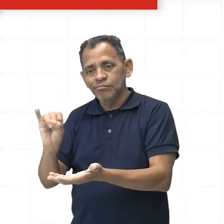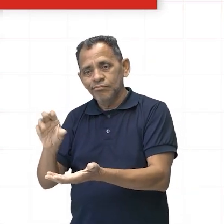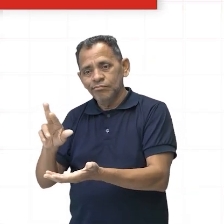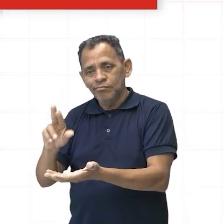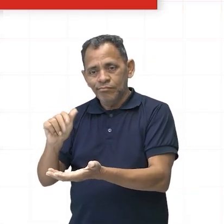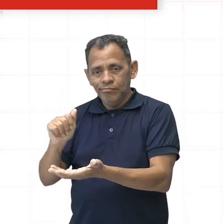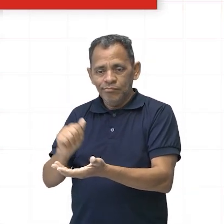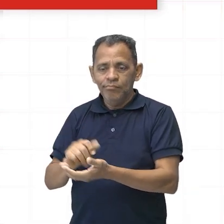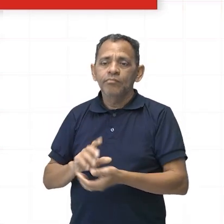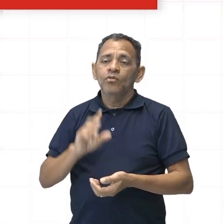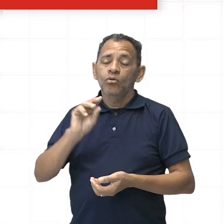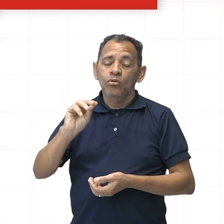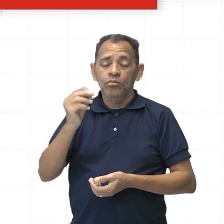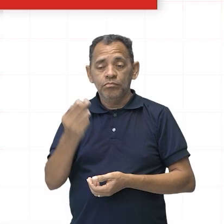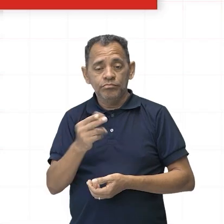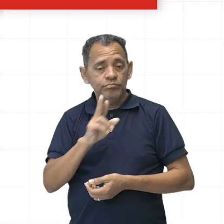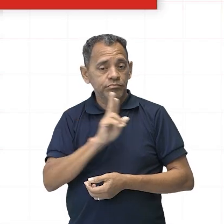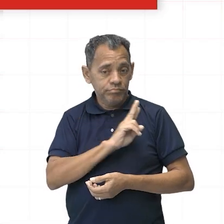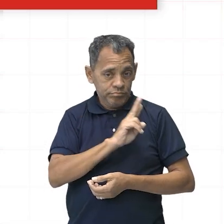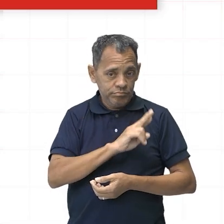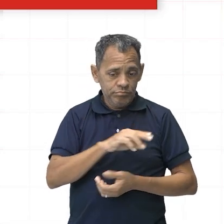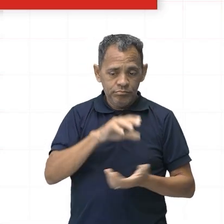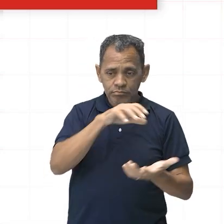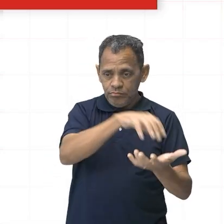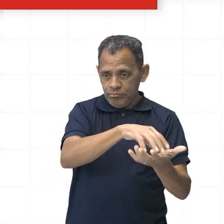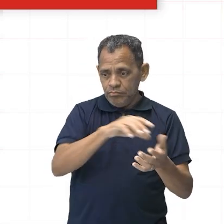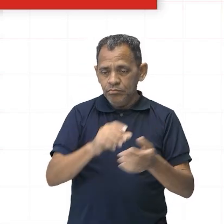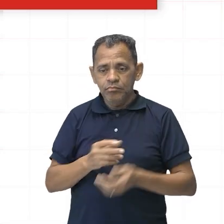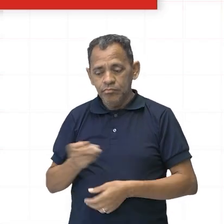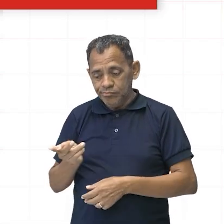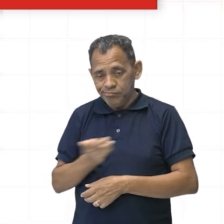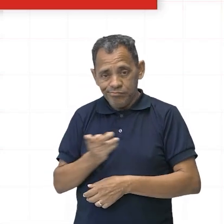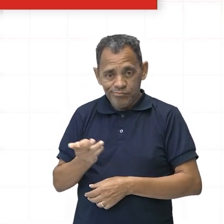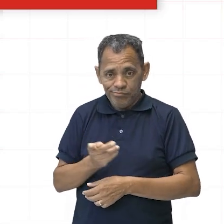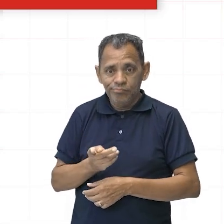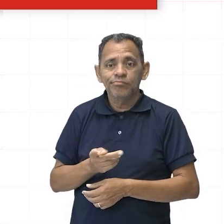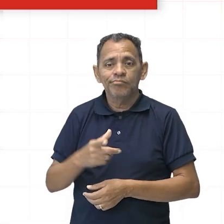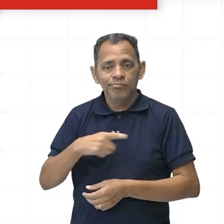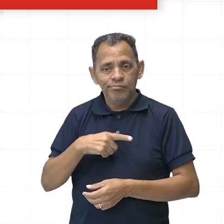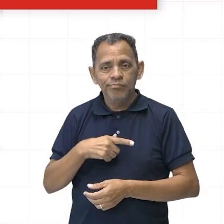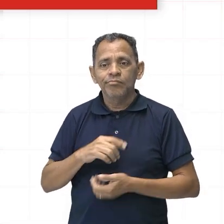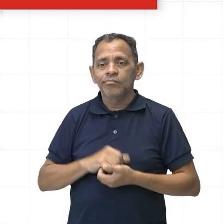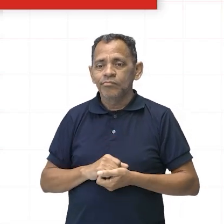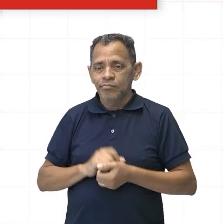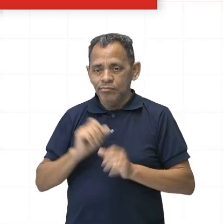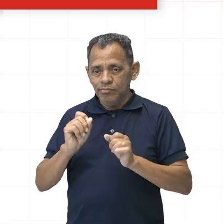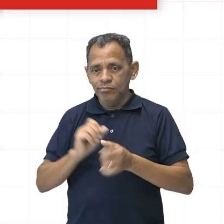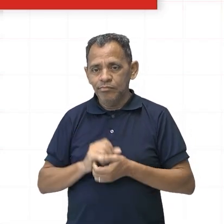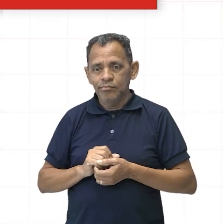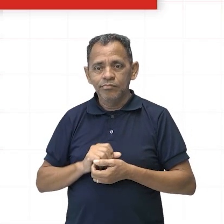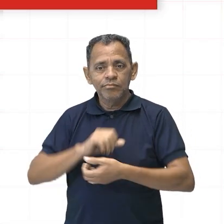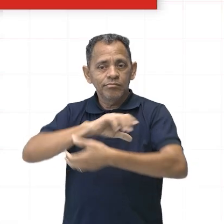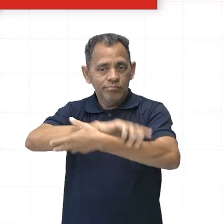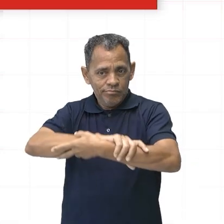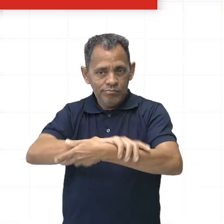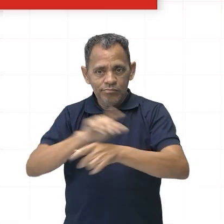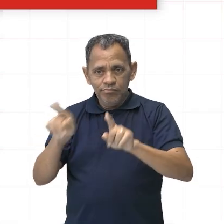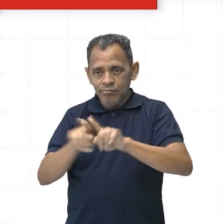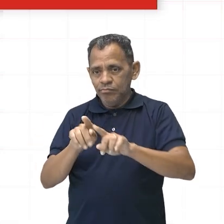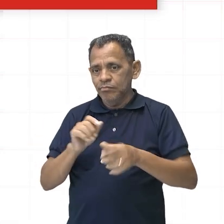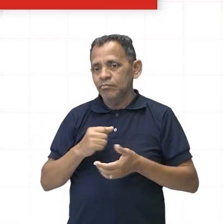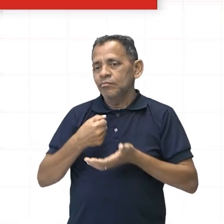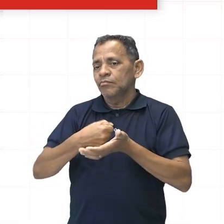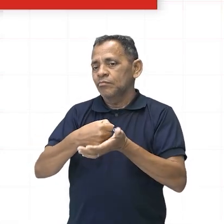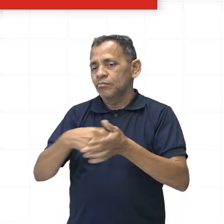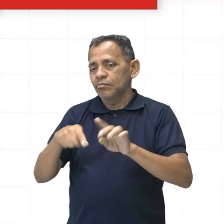e vice-versa. Então, a Síria ela acaba ajudando, né, também a Rússia por conta dessa base militar em Tartus, e também